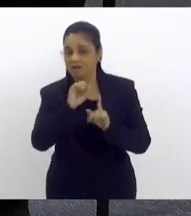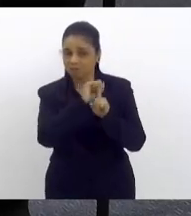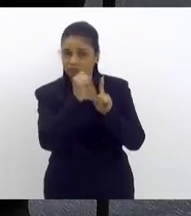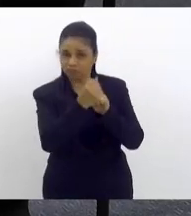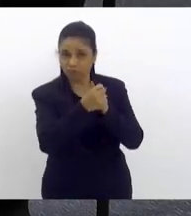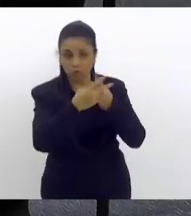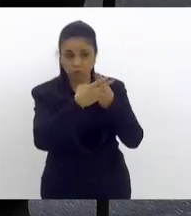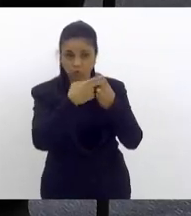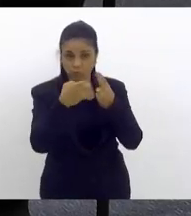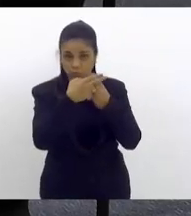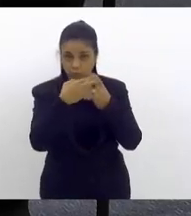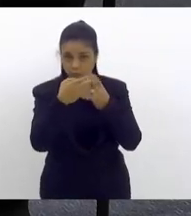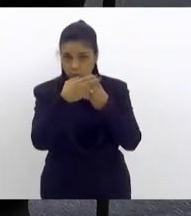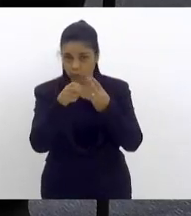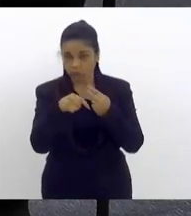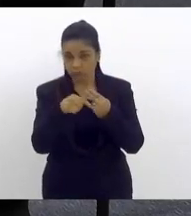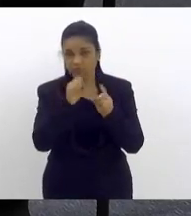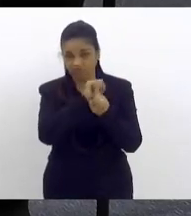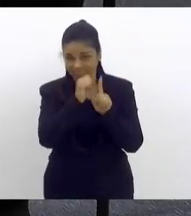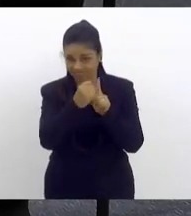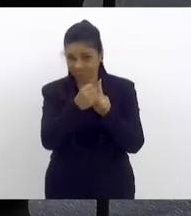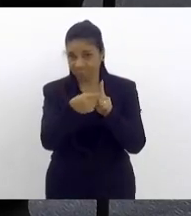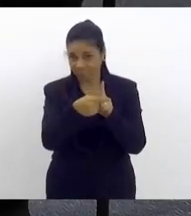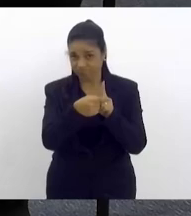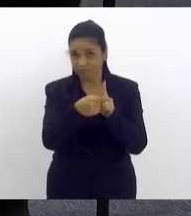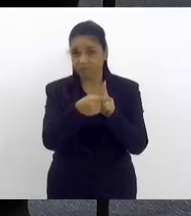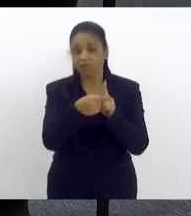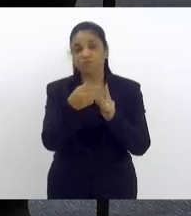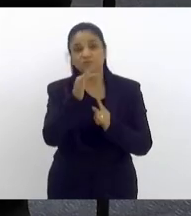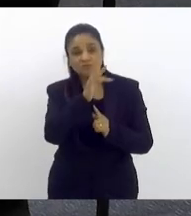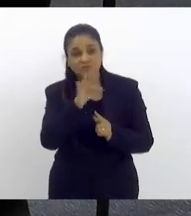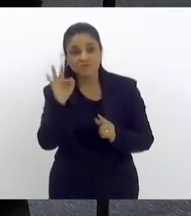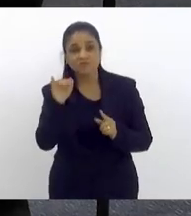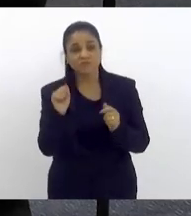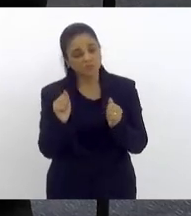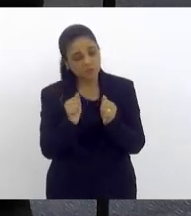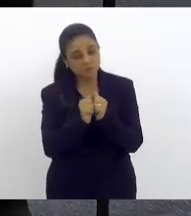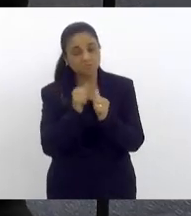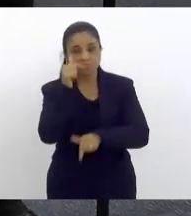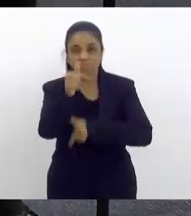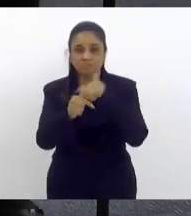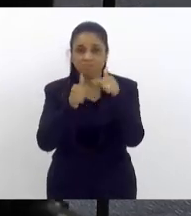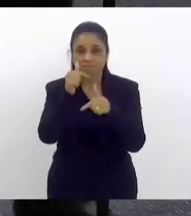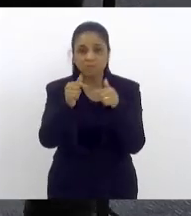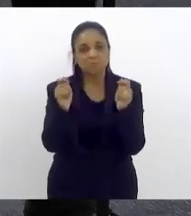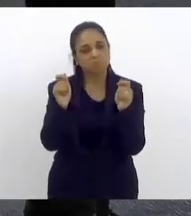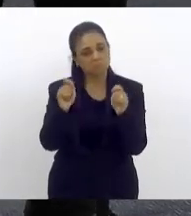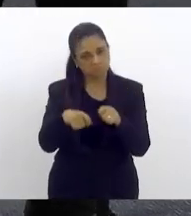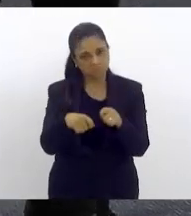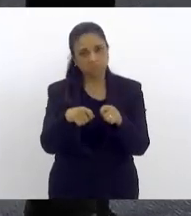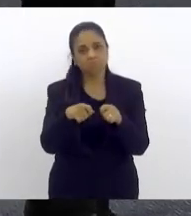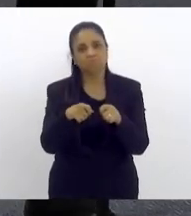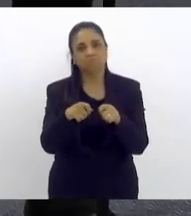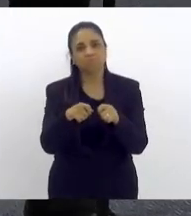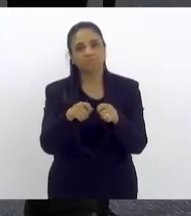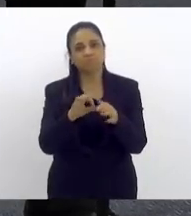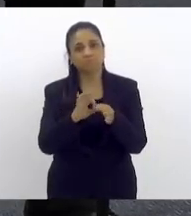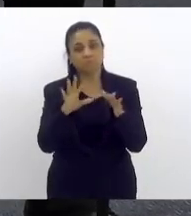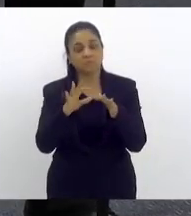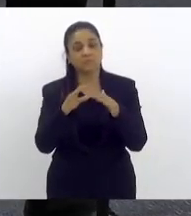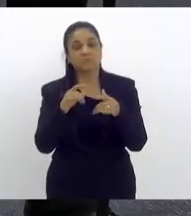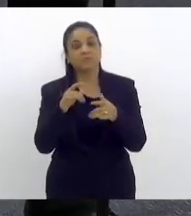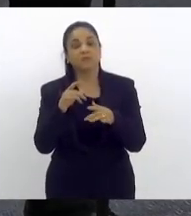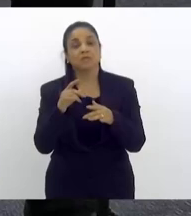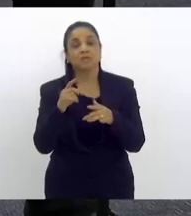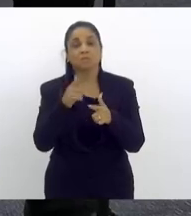que é o sistema único da Assistência Social então usentes federativos eles trabalham em conjunto E é permitido que em casos de calamidade